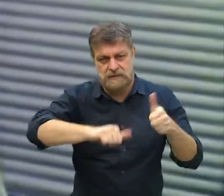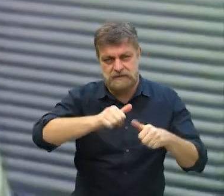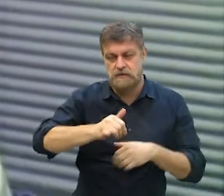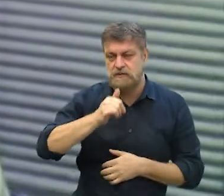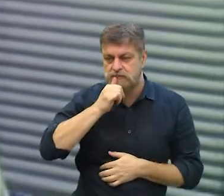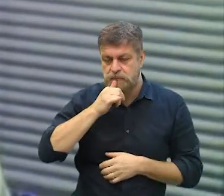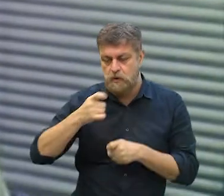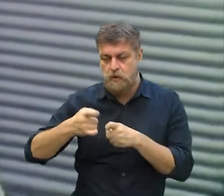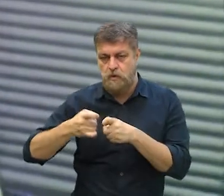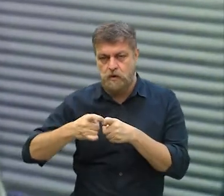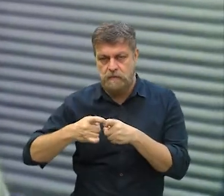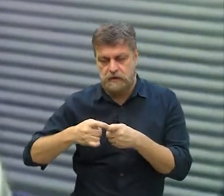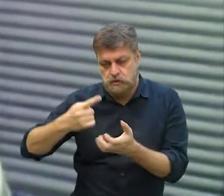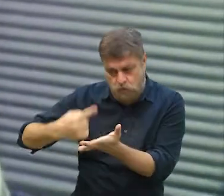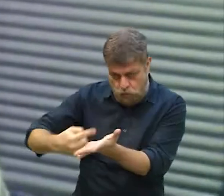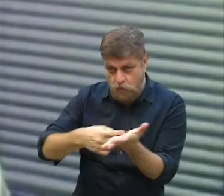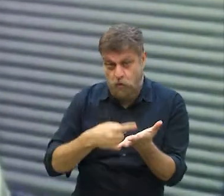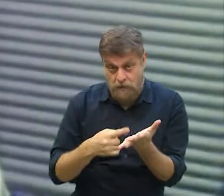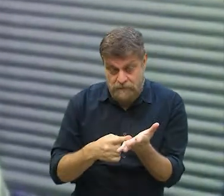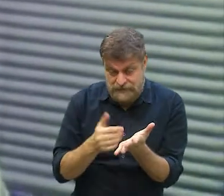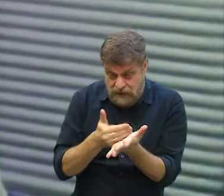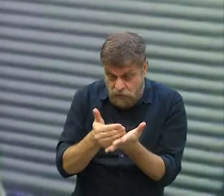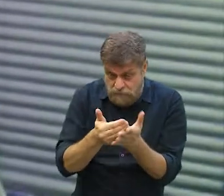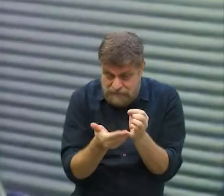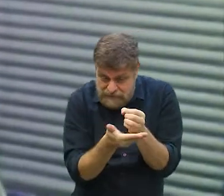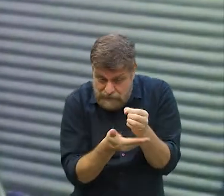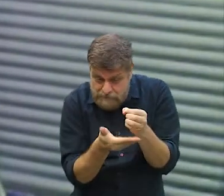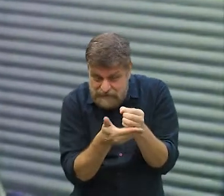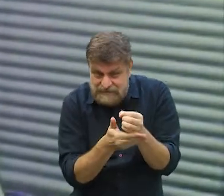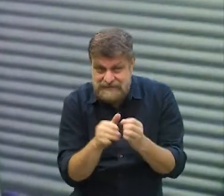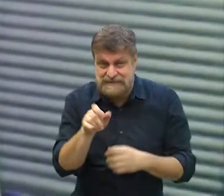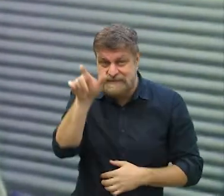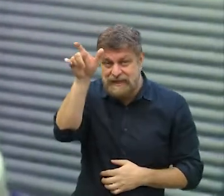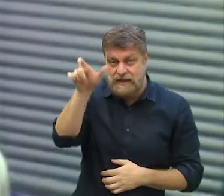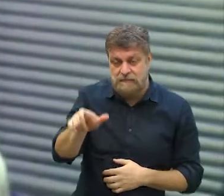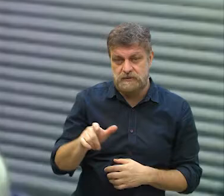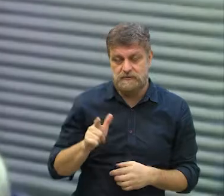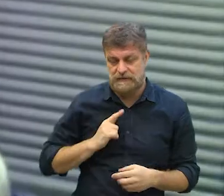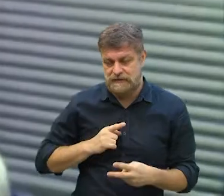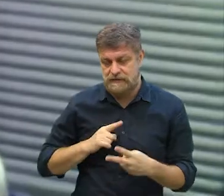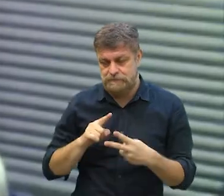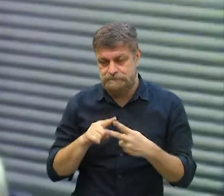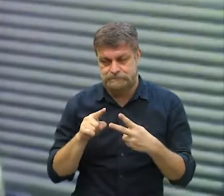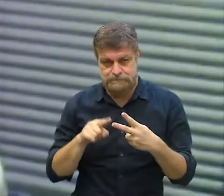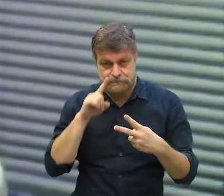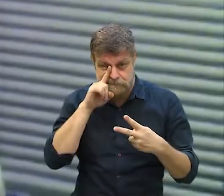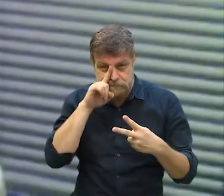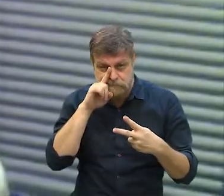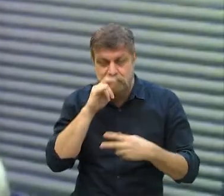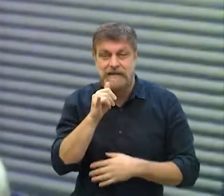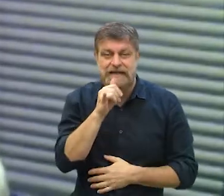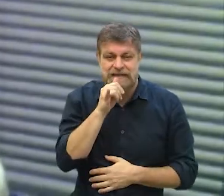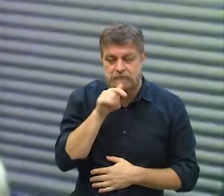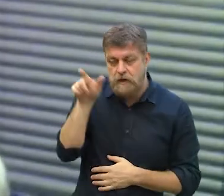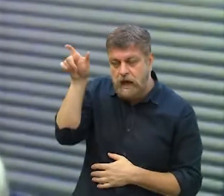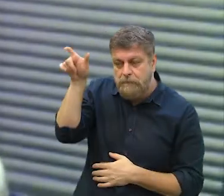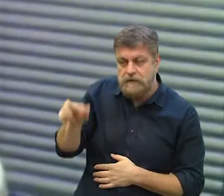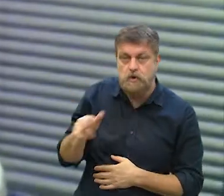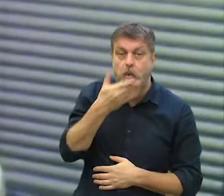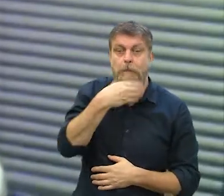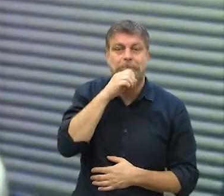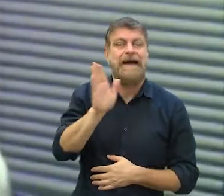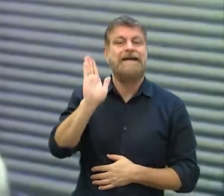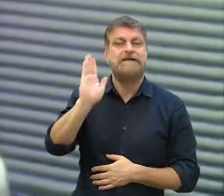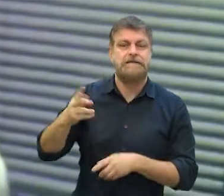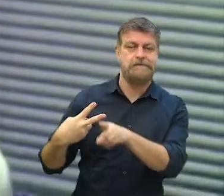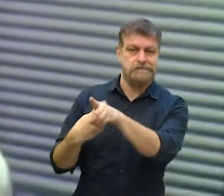de como estiver na avaliação. Então, o urologista consegue definir isso na avaliação inicial. Se o paciente tem mais de um fator de risco, ou seja, aquele sujeito